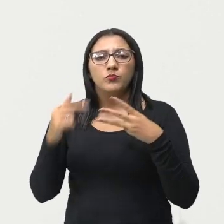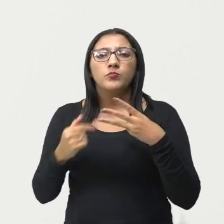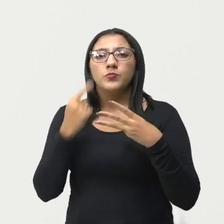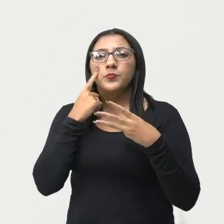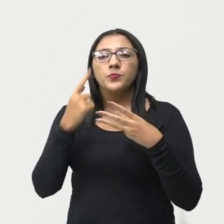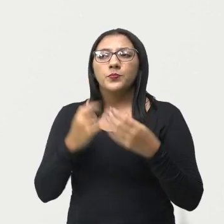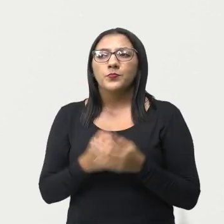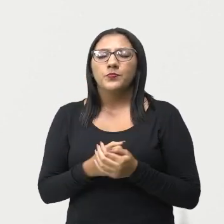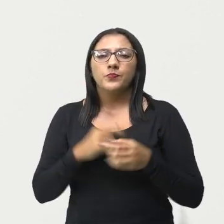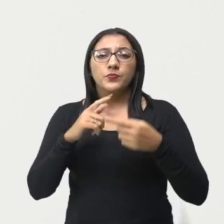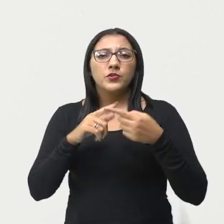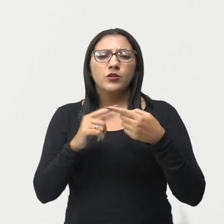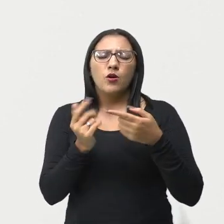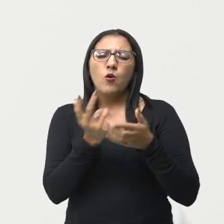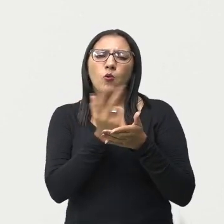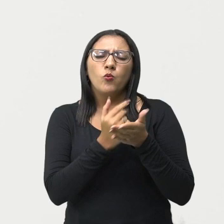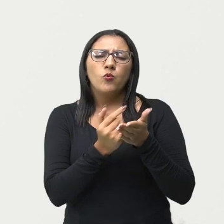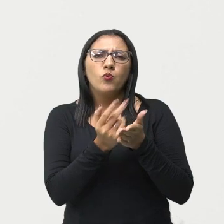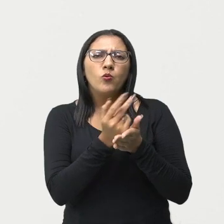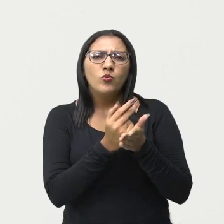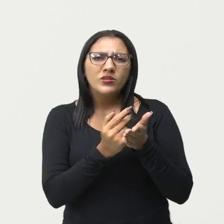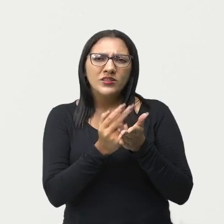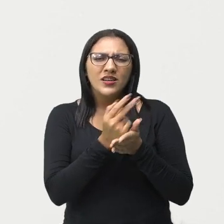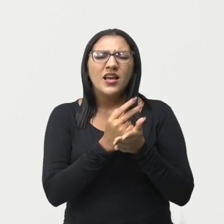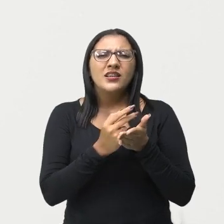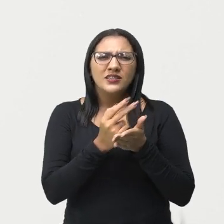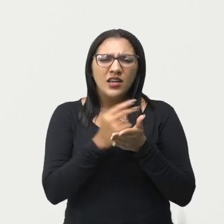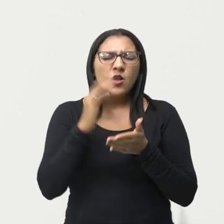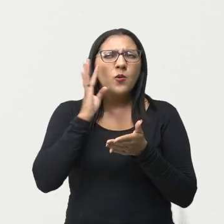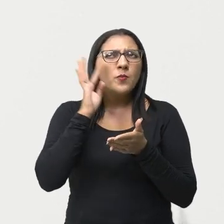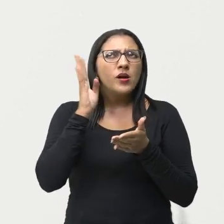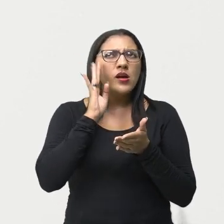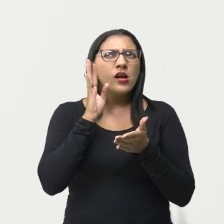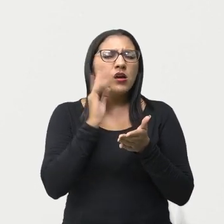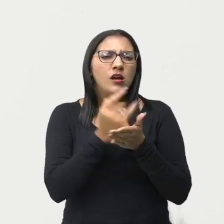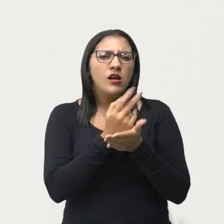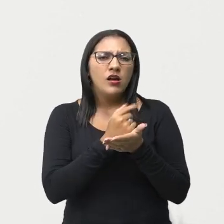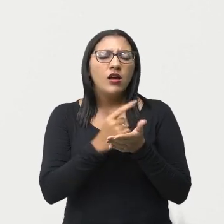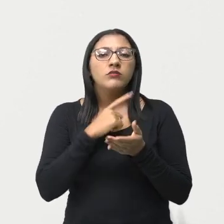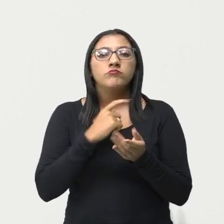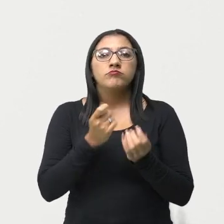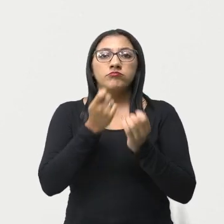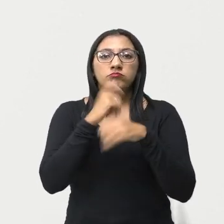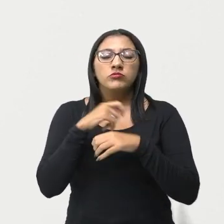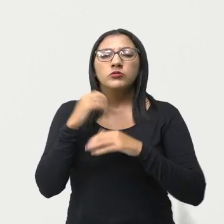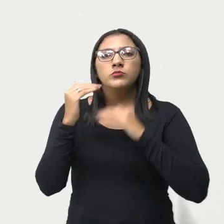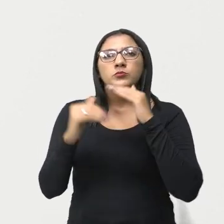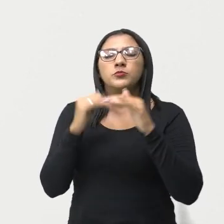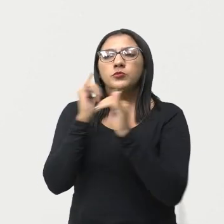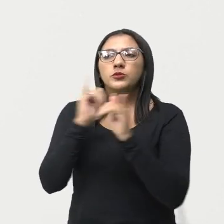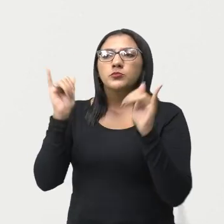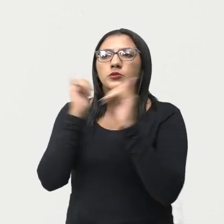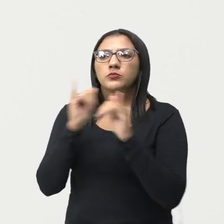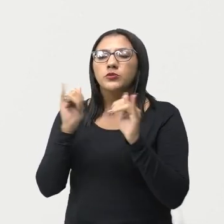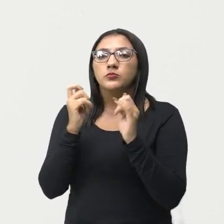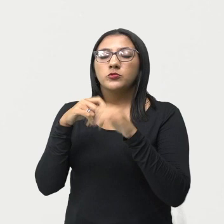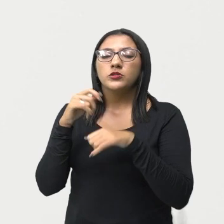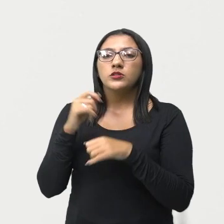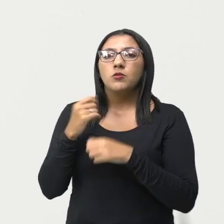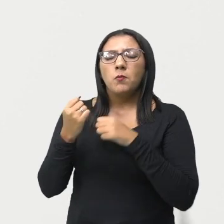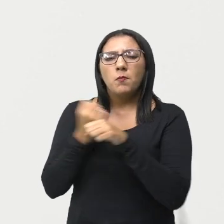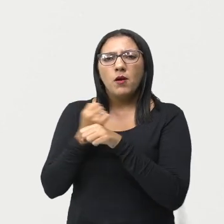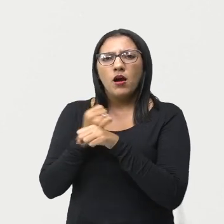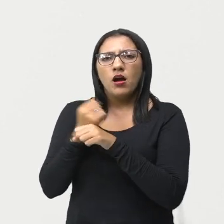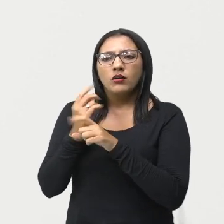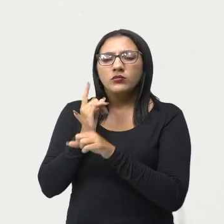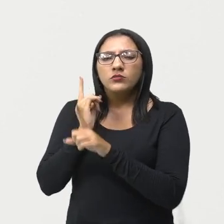um desenho feito de cabeça na vila onde morava ajudou Lin Jinwen a reencontrar sua família. Lin